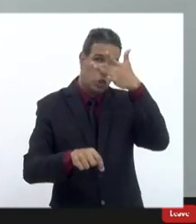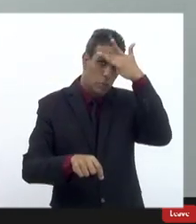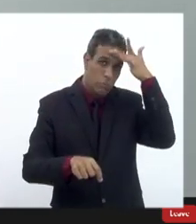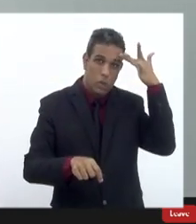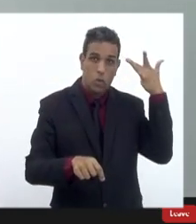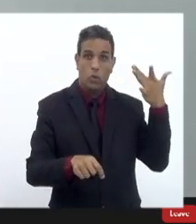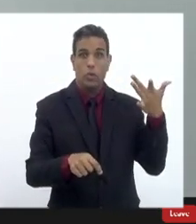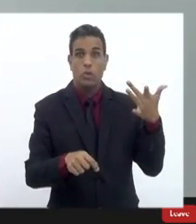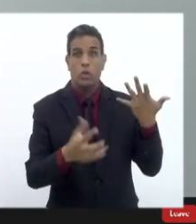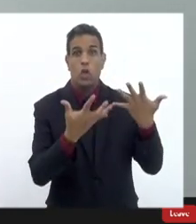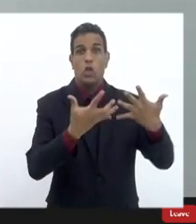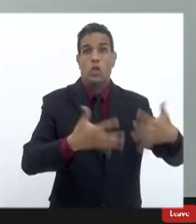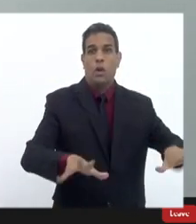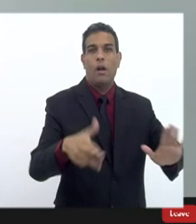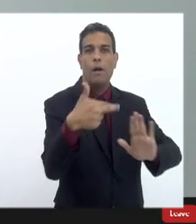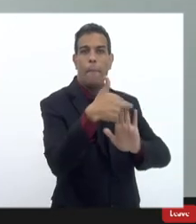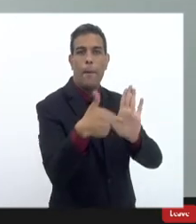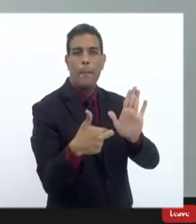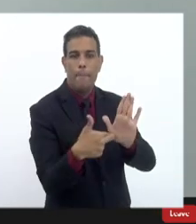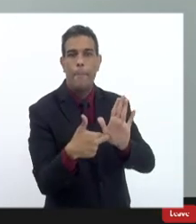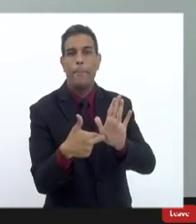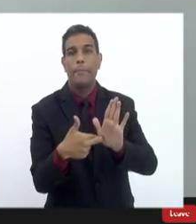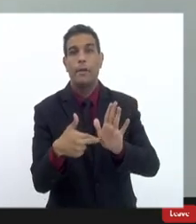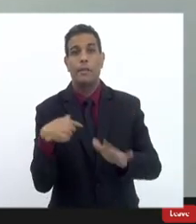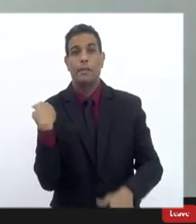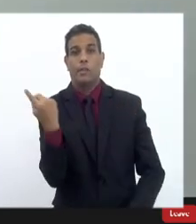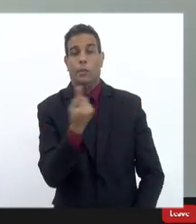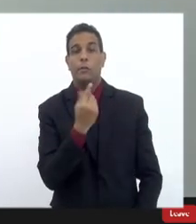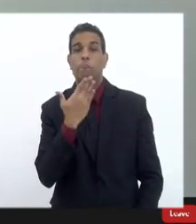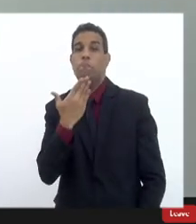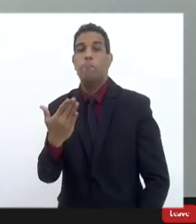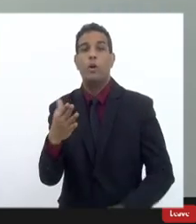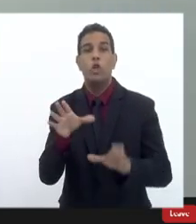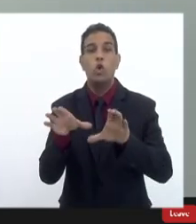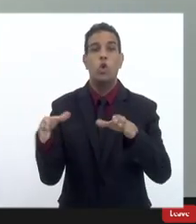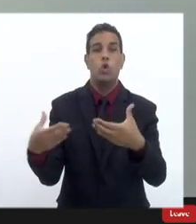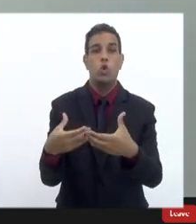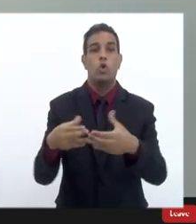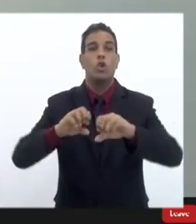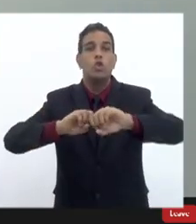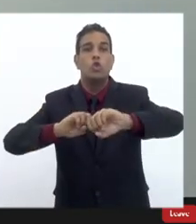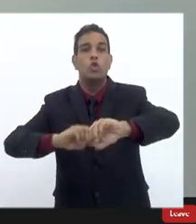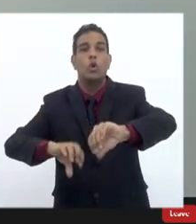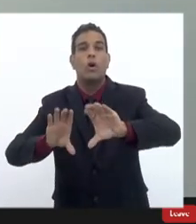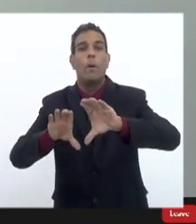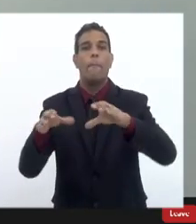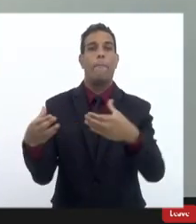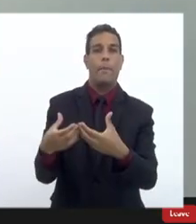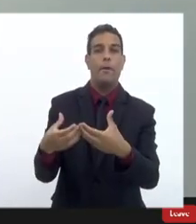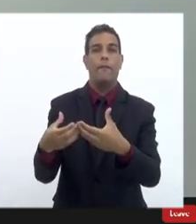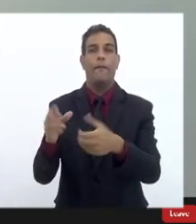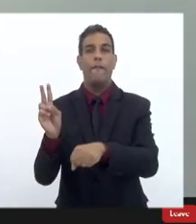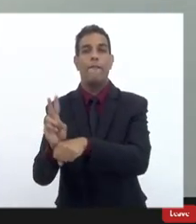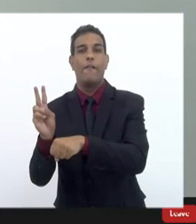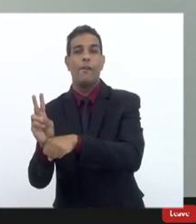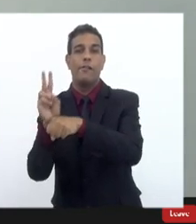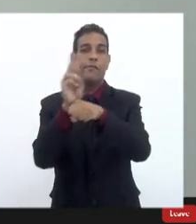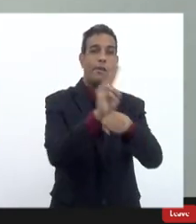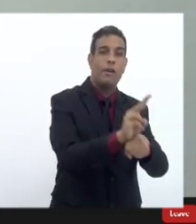que somos acionados, pedimos para uma equipe da Secretaria de Educação ou da Vigilância Sanitária fazer uma visita a esse